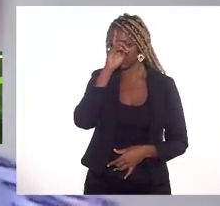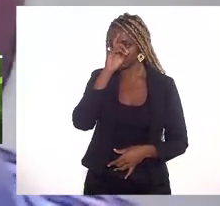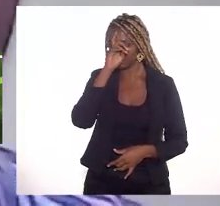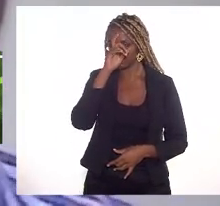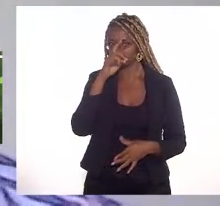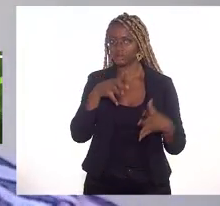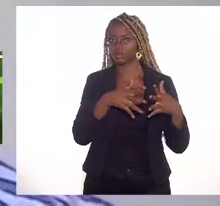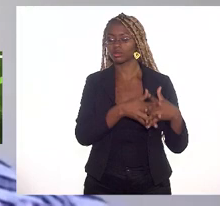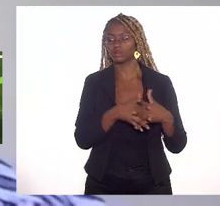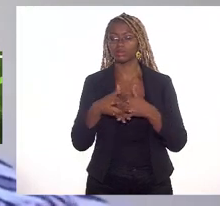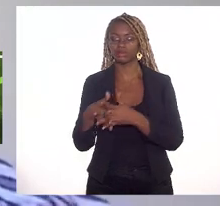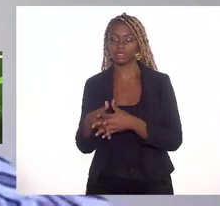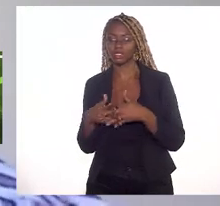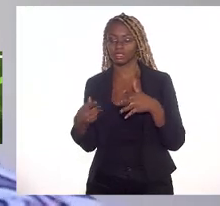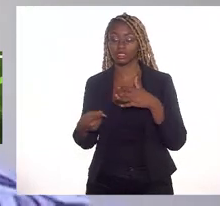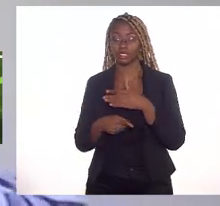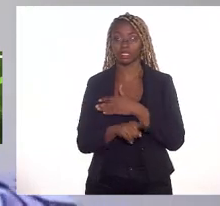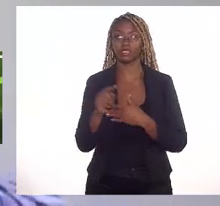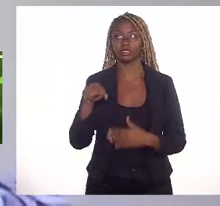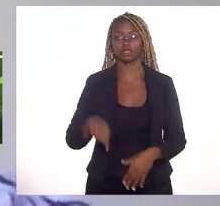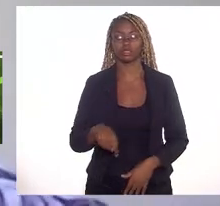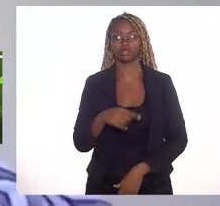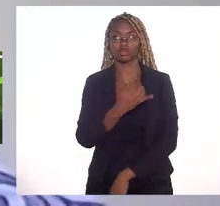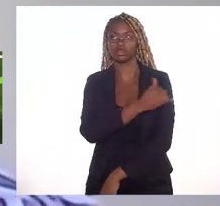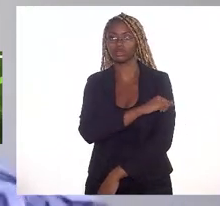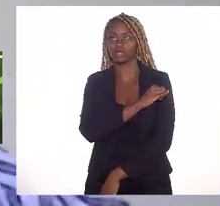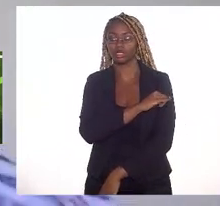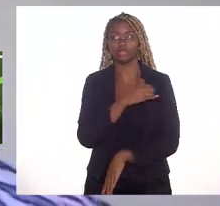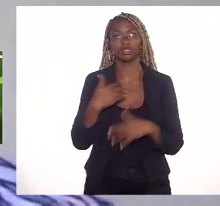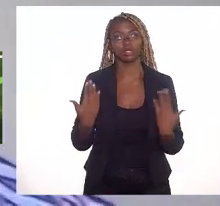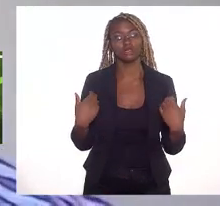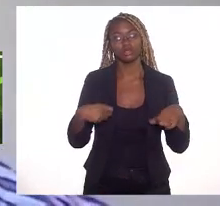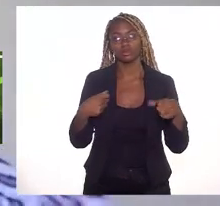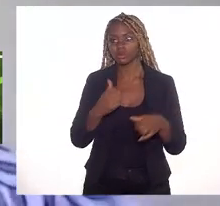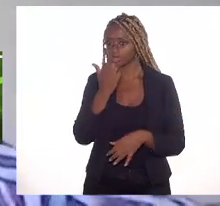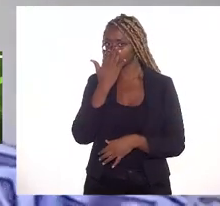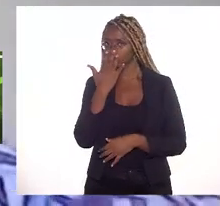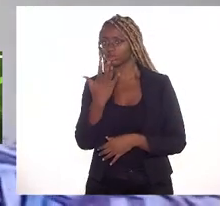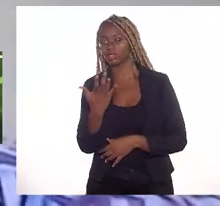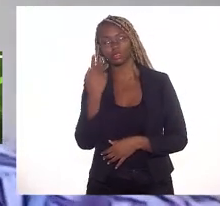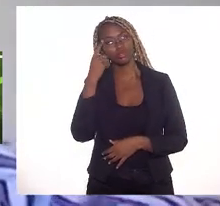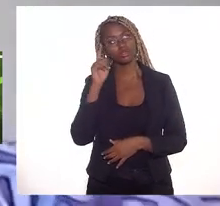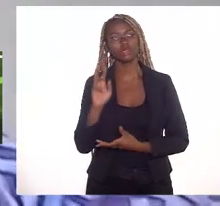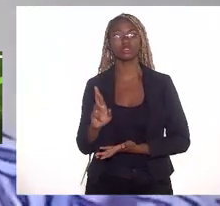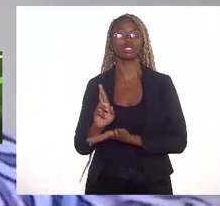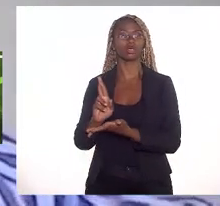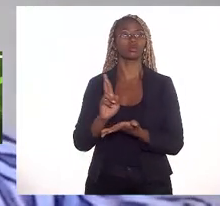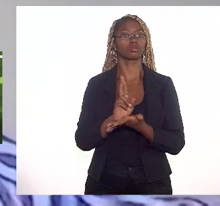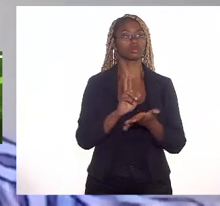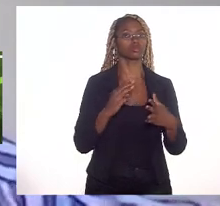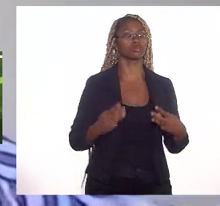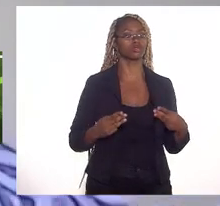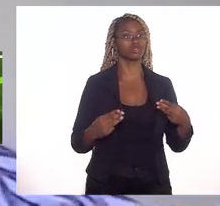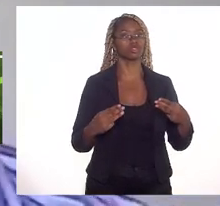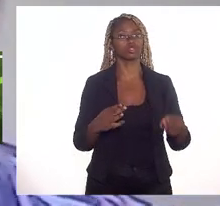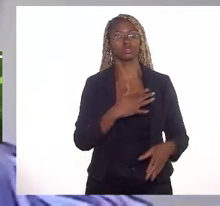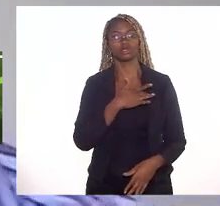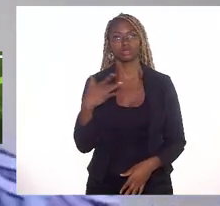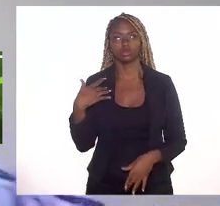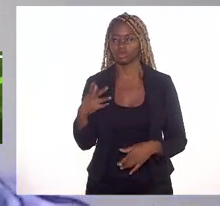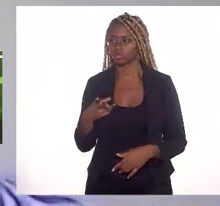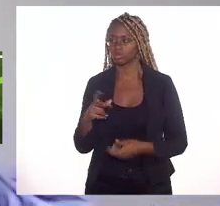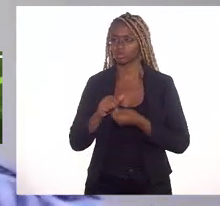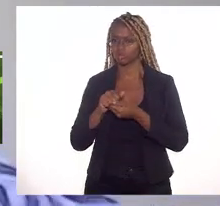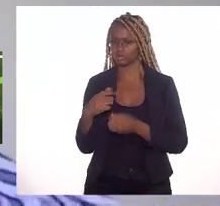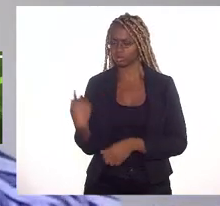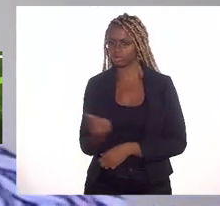alta complexidade no Rio de Janeiro, né? E aí a gente precisa enfrentar, né? Não sei se a representação do Ministério da Saúde continua conosco,